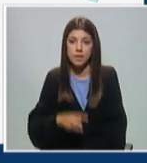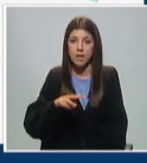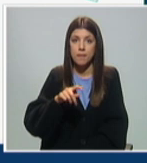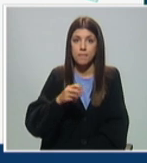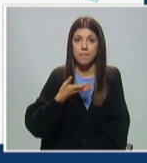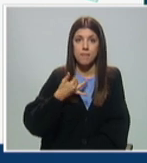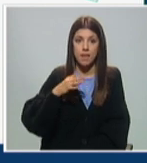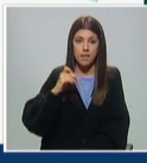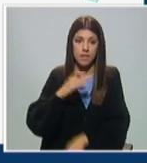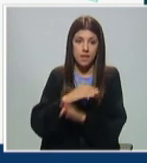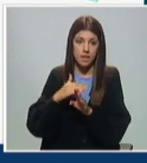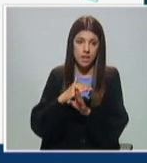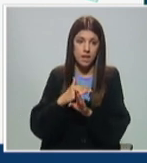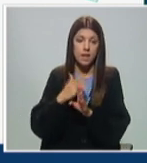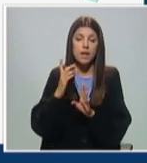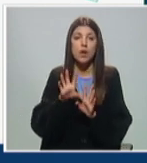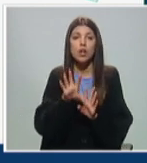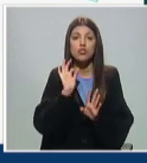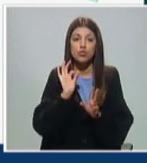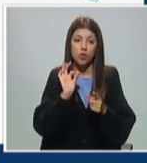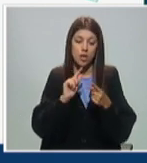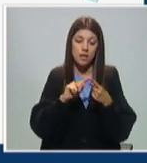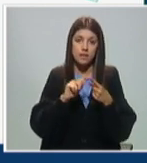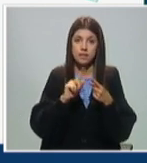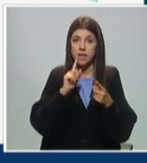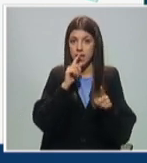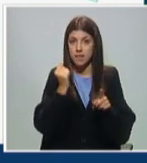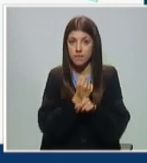média, e vamos escolher